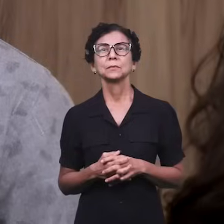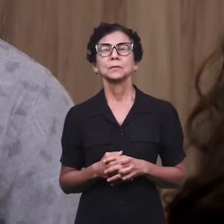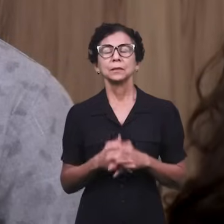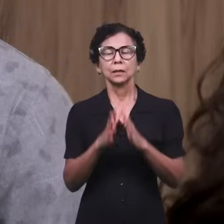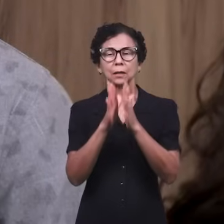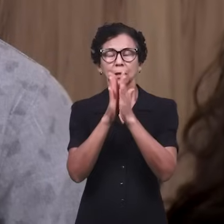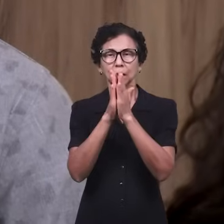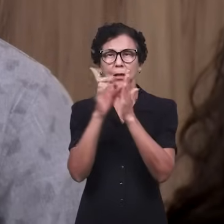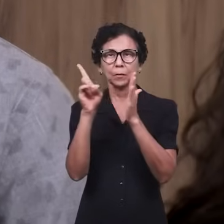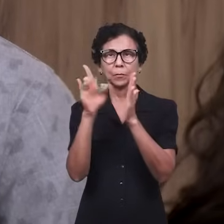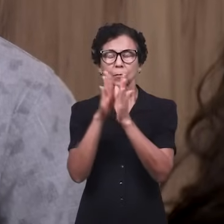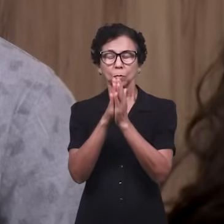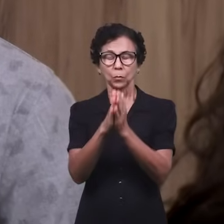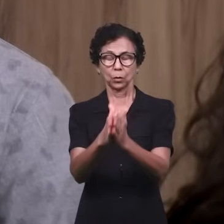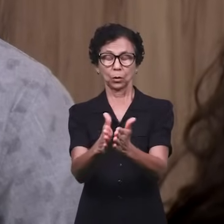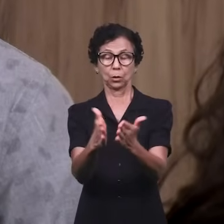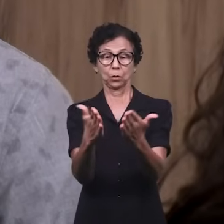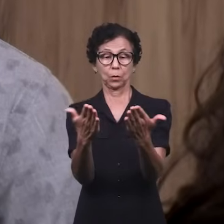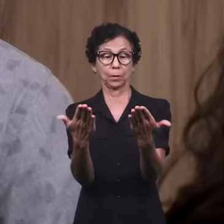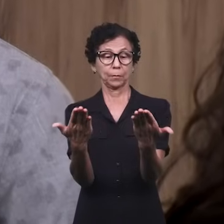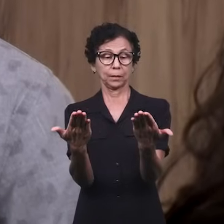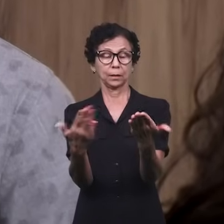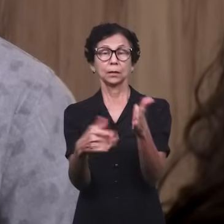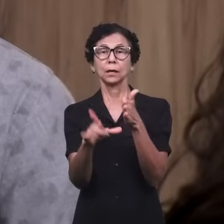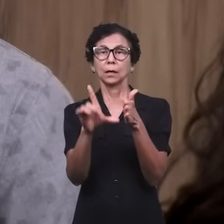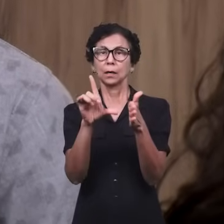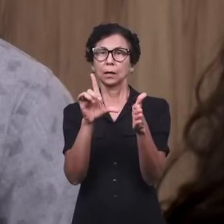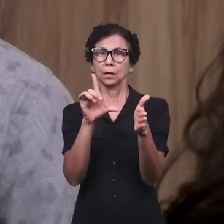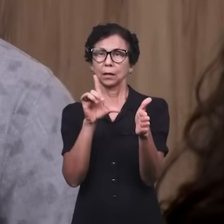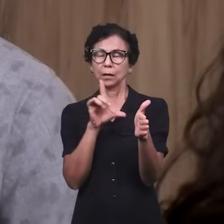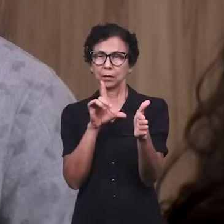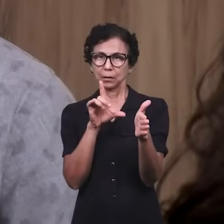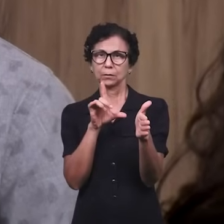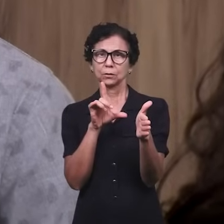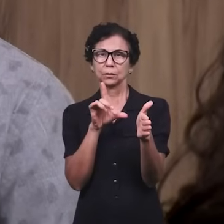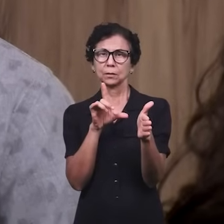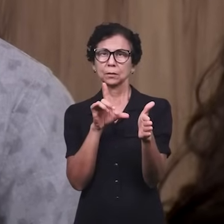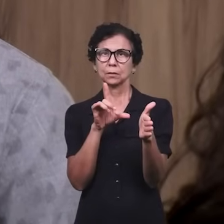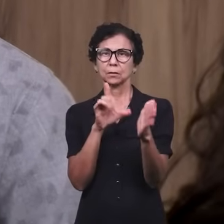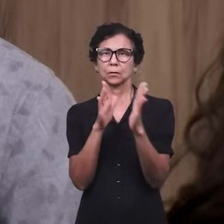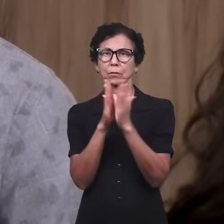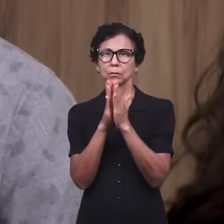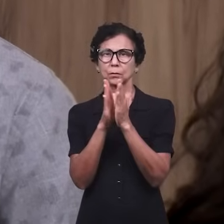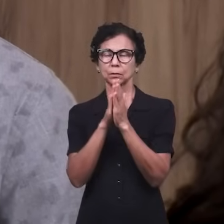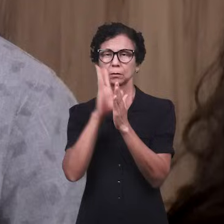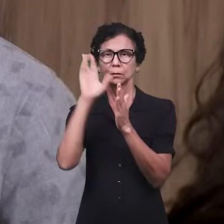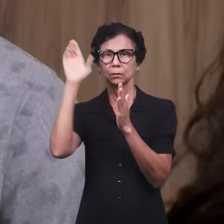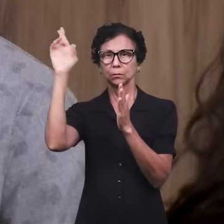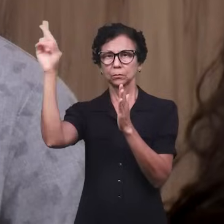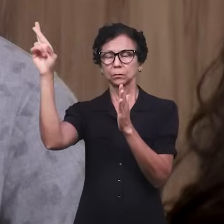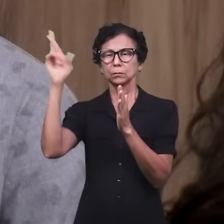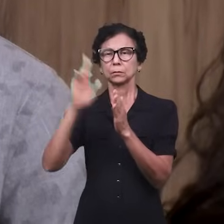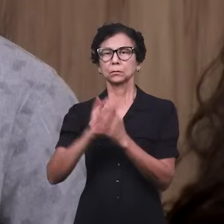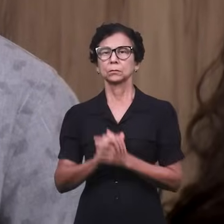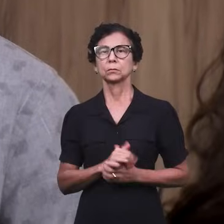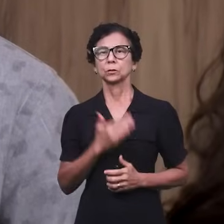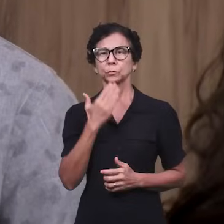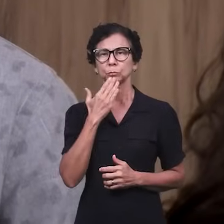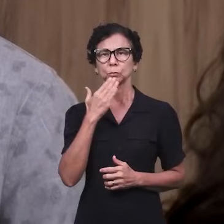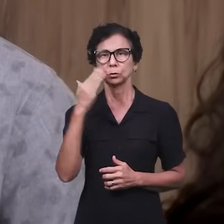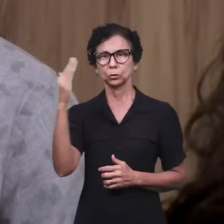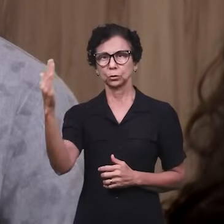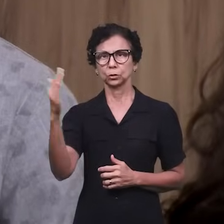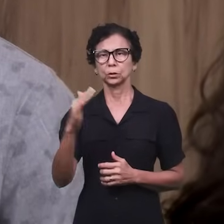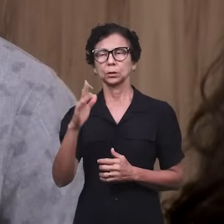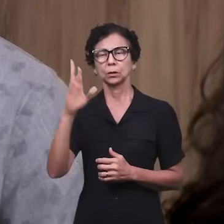eu abrir a palavra antes de eu abrir a palavra consultar a palavra Eu orei ao Senhor para que o Senhor